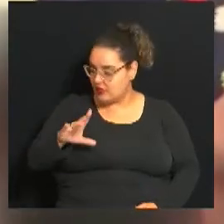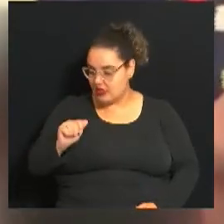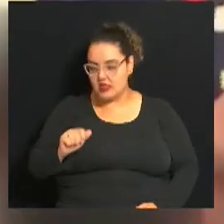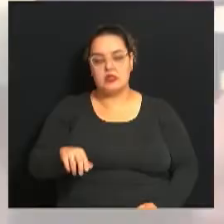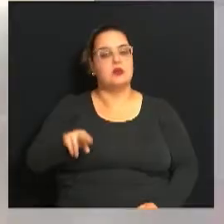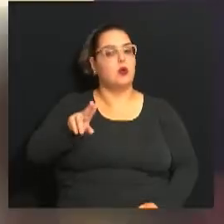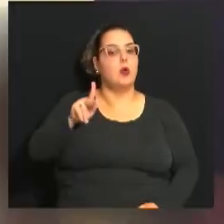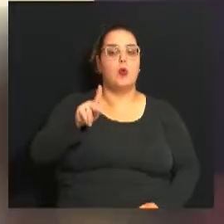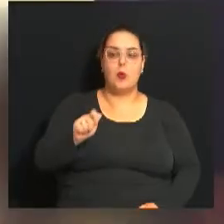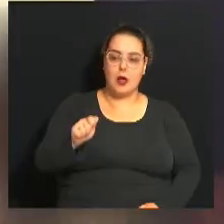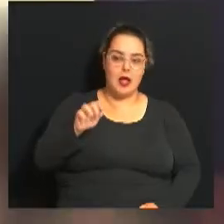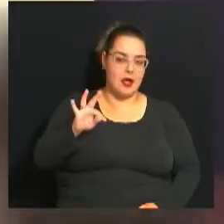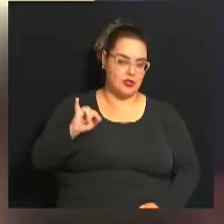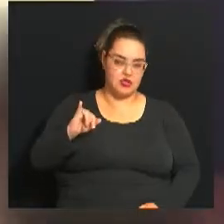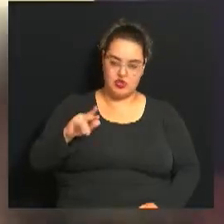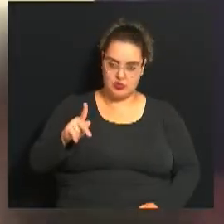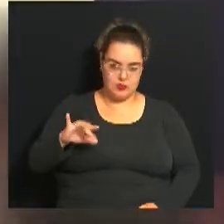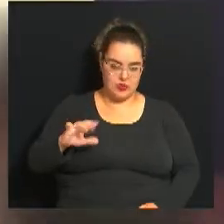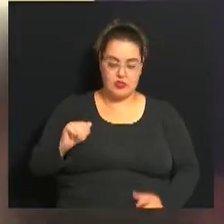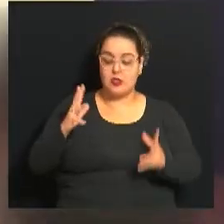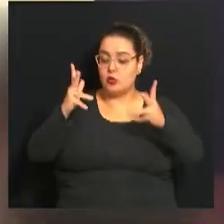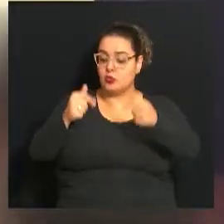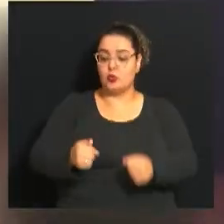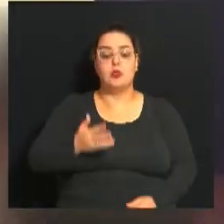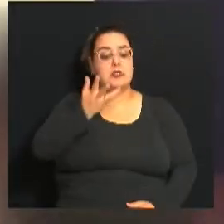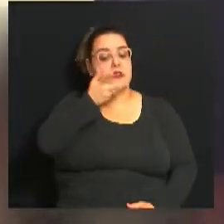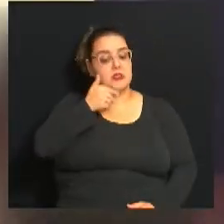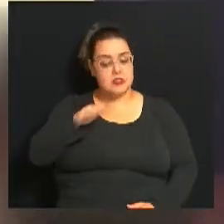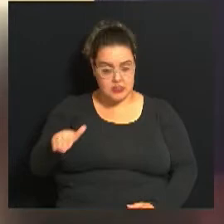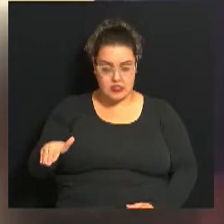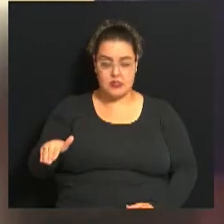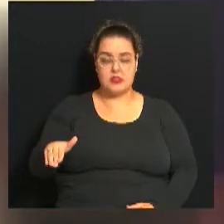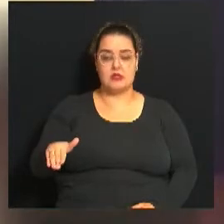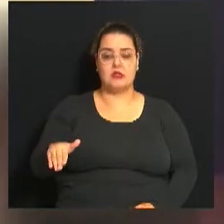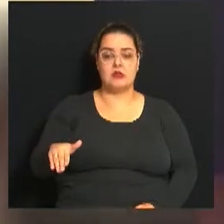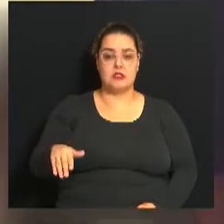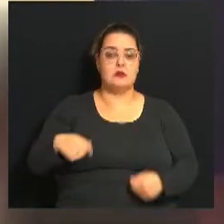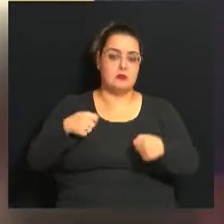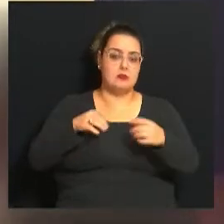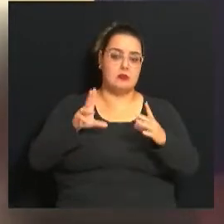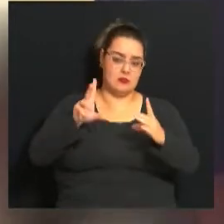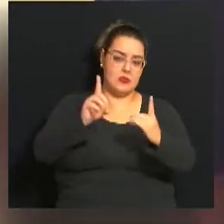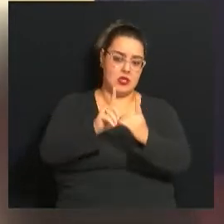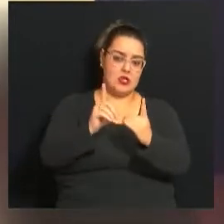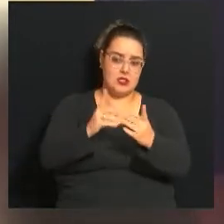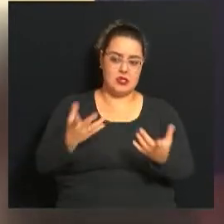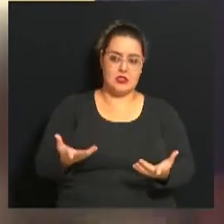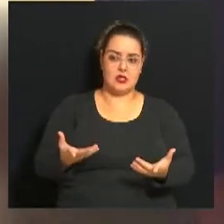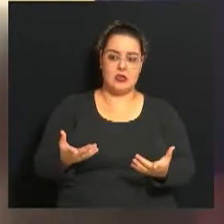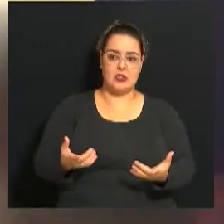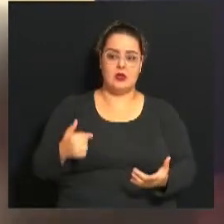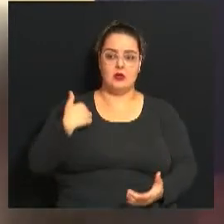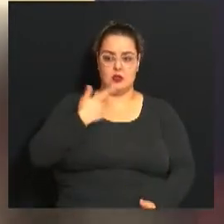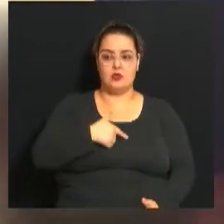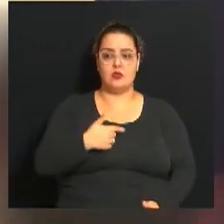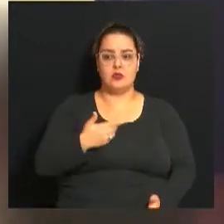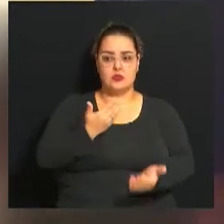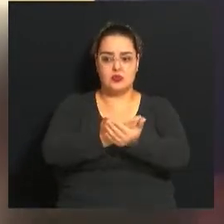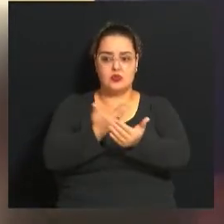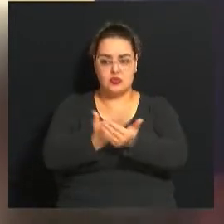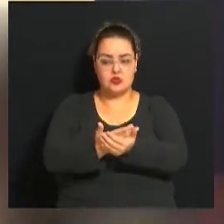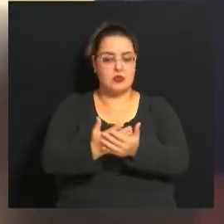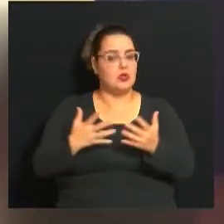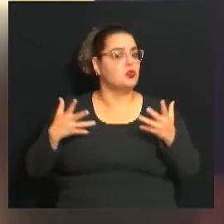a atenção. Nós temos que estudar tudo de novo, o que cada juiz singular, né, a gente fala o juiz das cidades, de